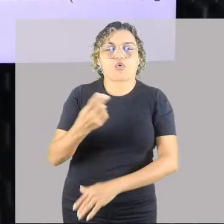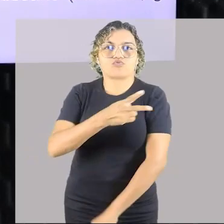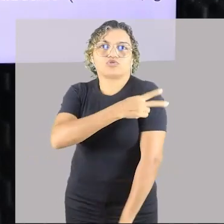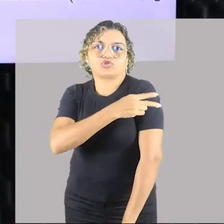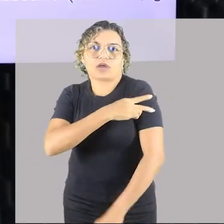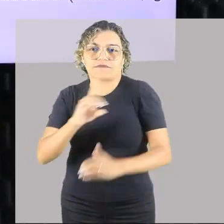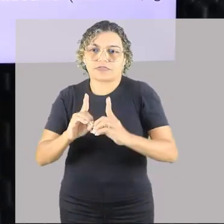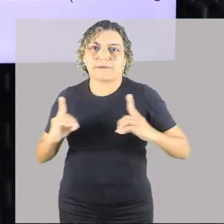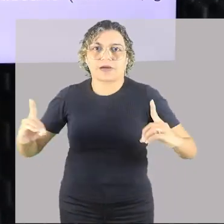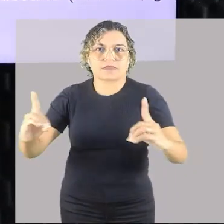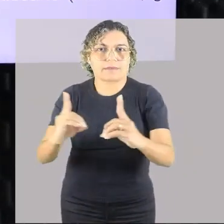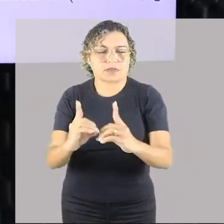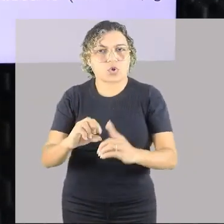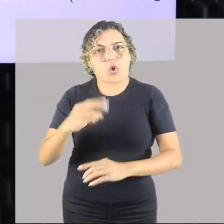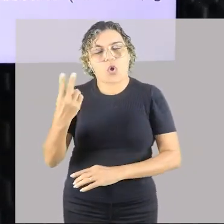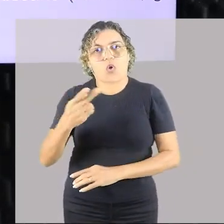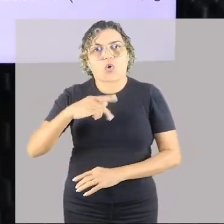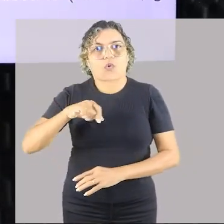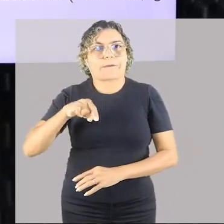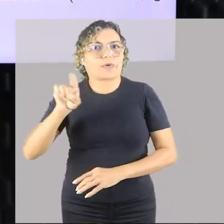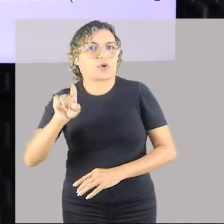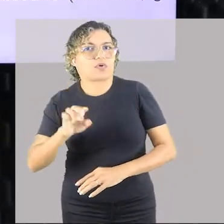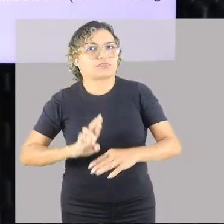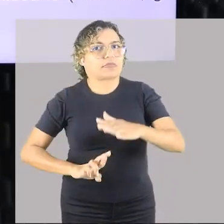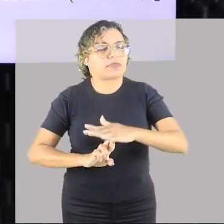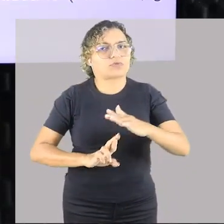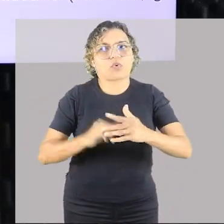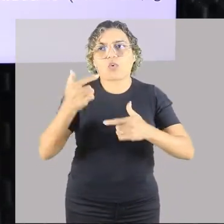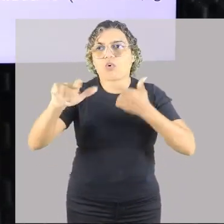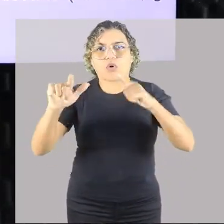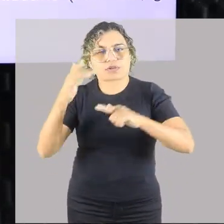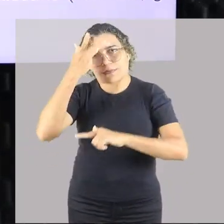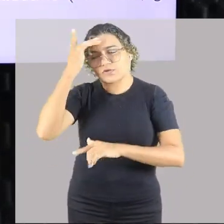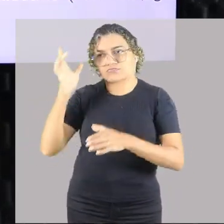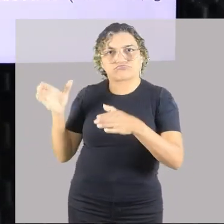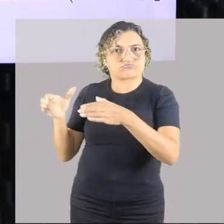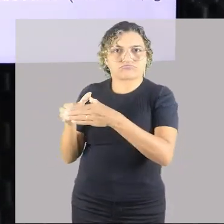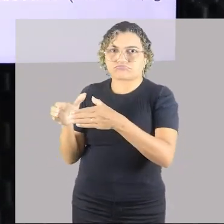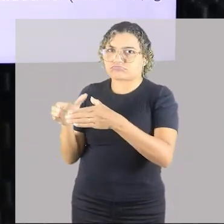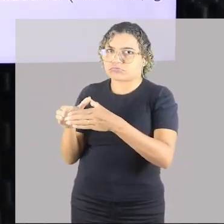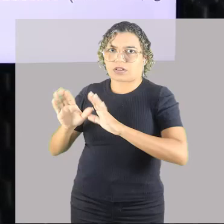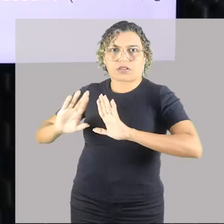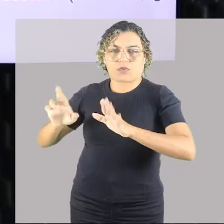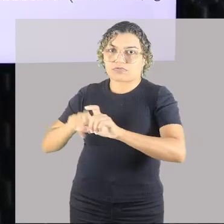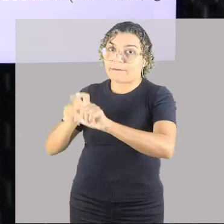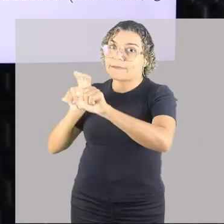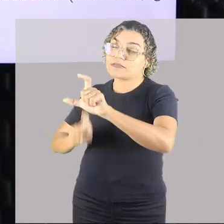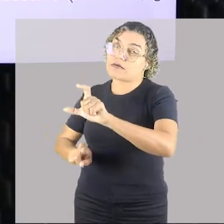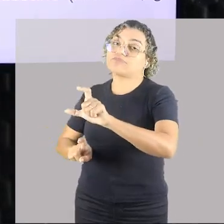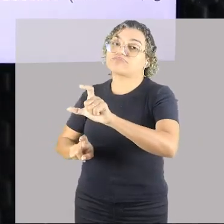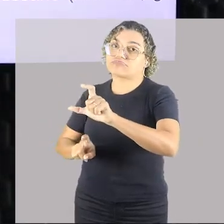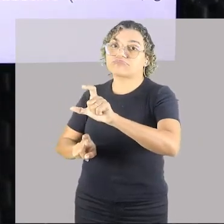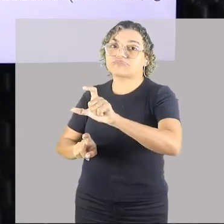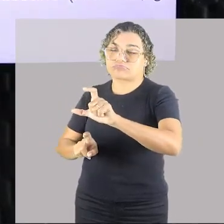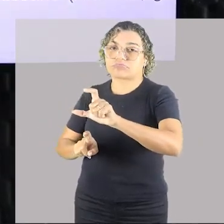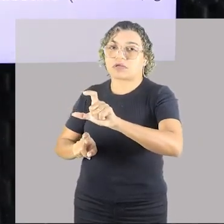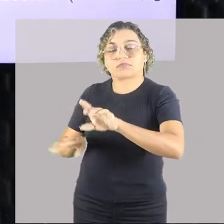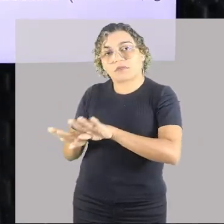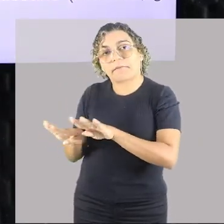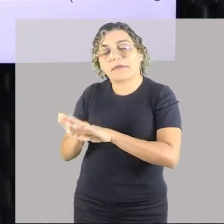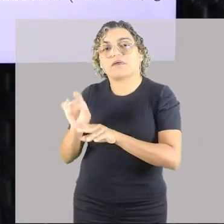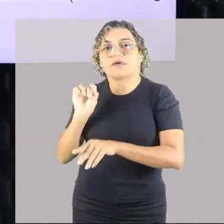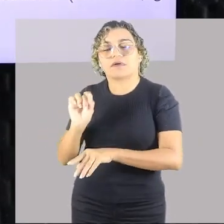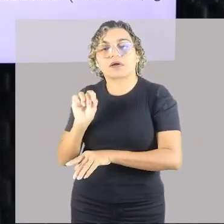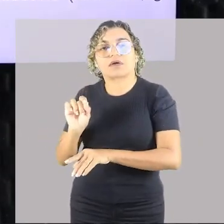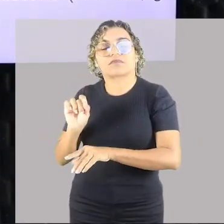de um chefe de departamento, ou de um pró-reitor, ou de quem quer que seja. A comissão atua de forma independente e